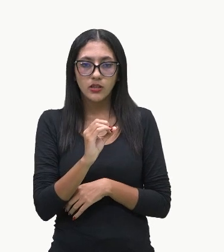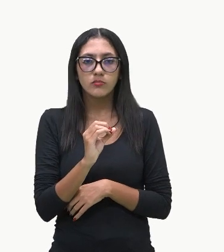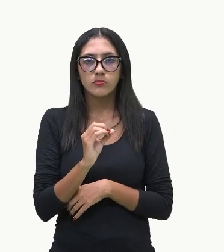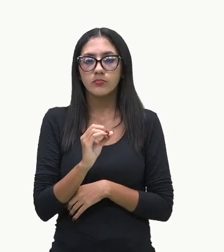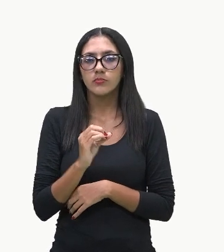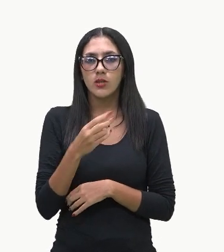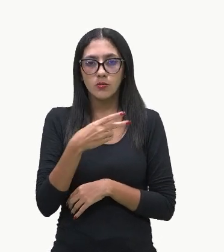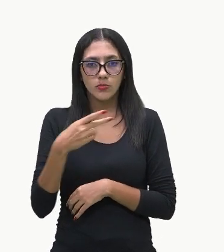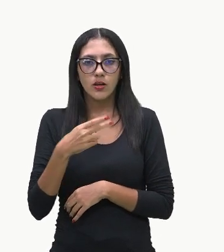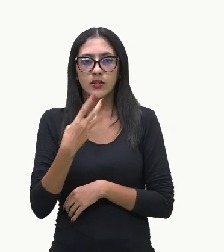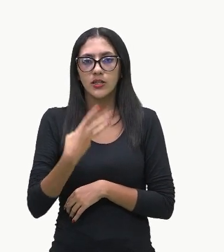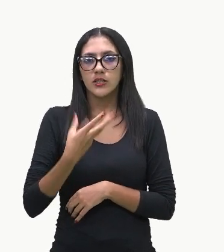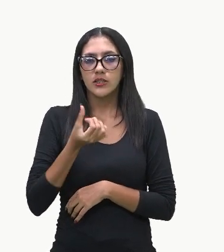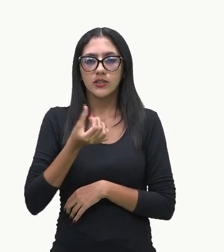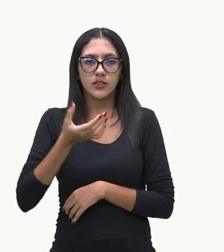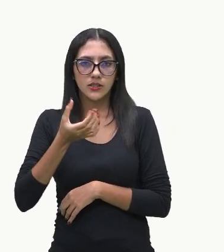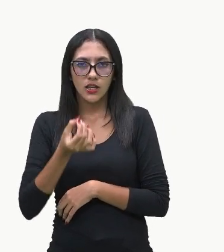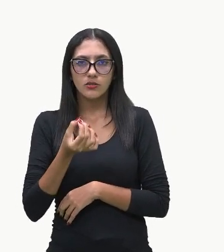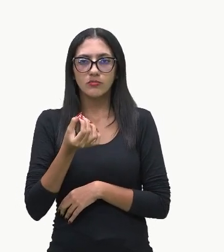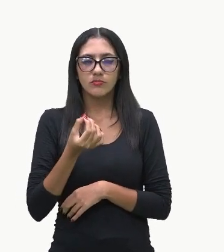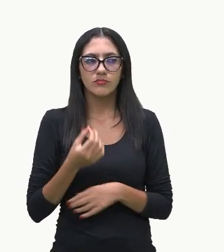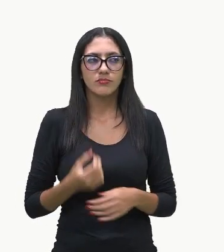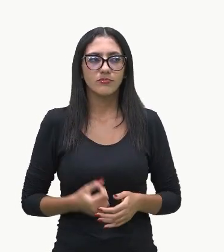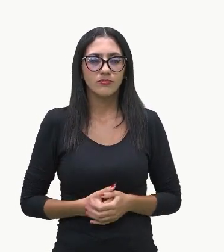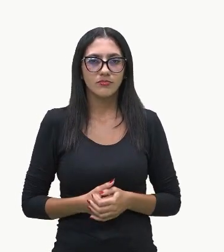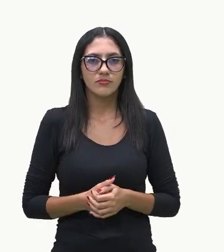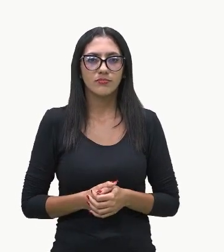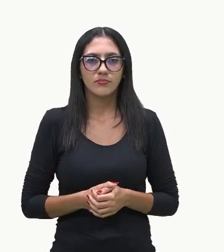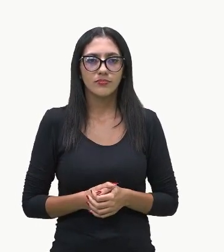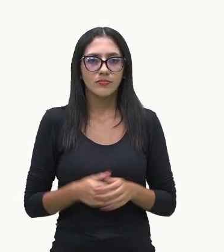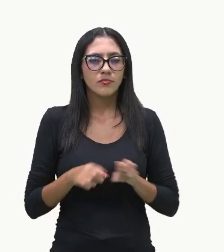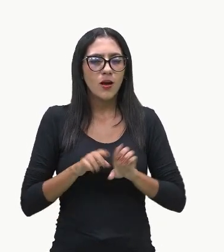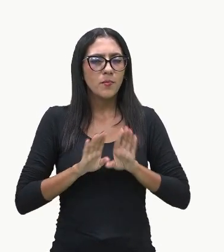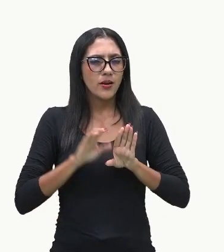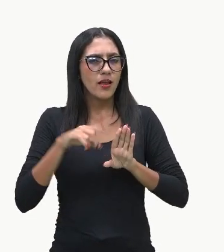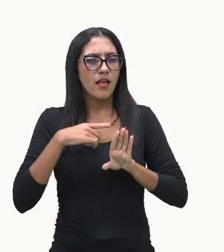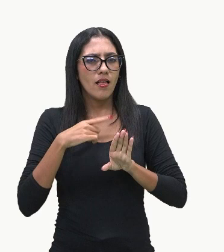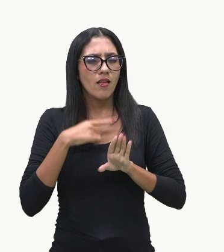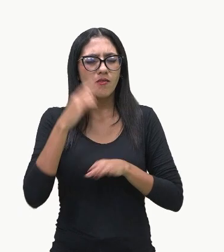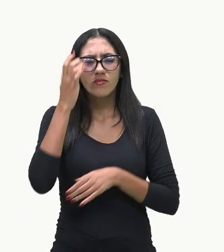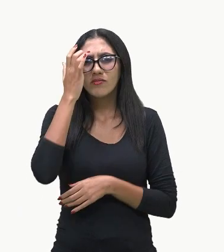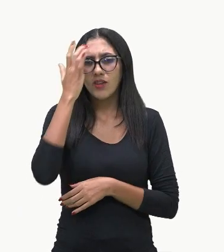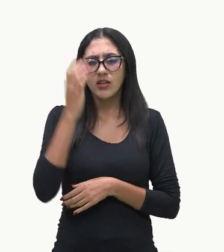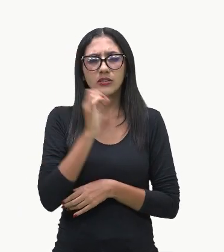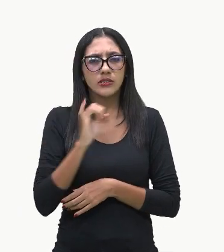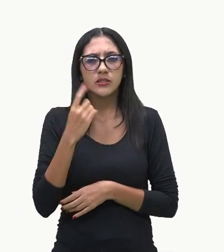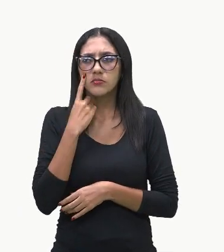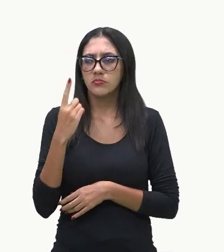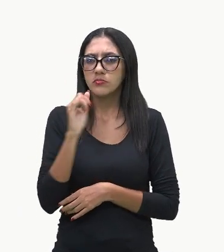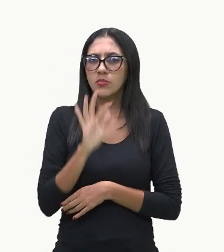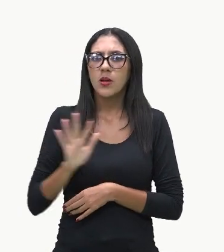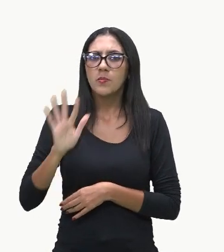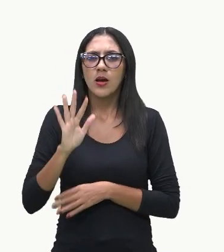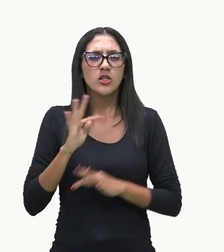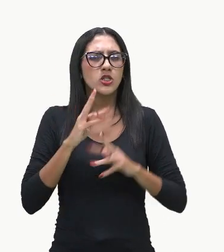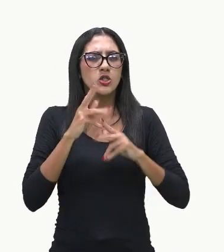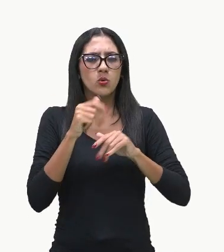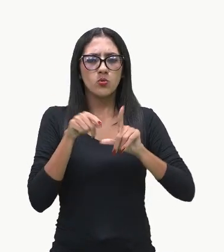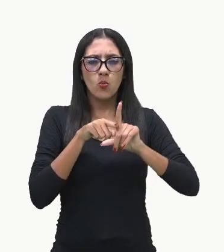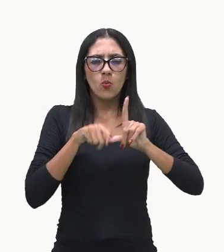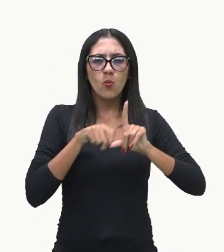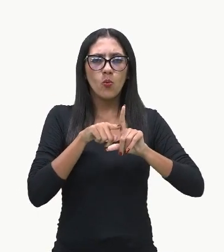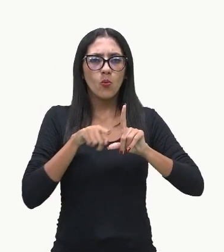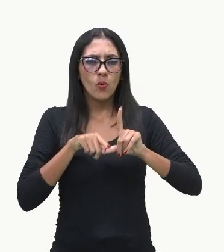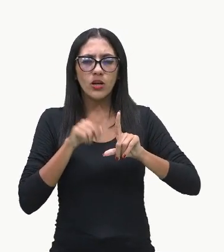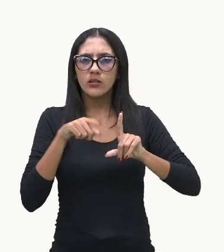360. Aí você talvez me diga assim, ah, professora, essa daqui era fácil. Porque se o quadrado aqui, todos os 4 ângulos